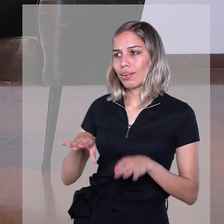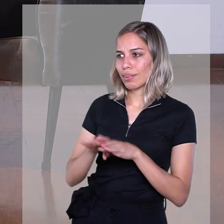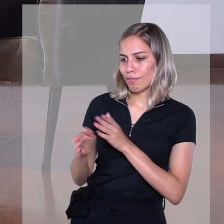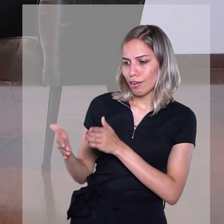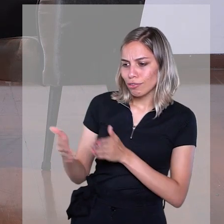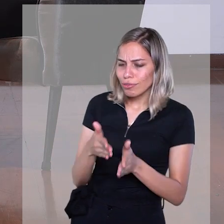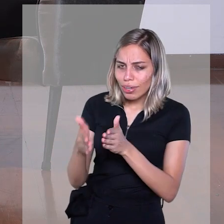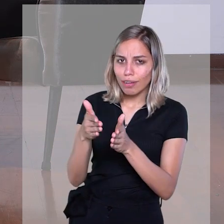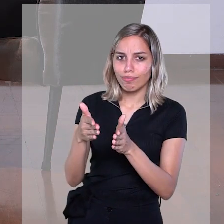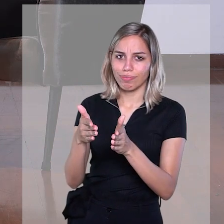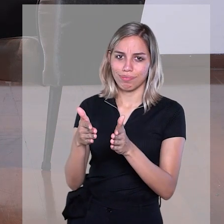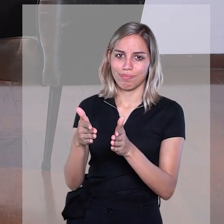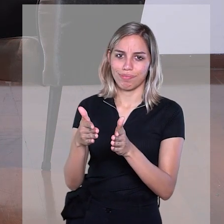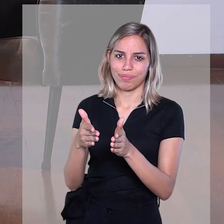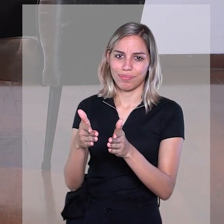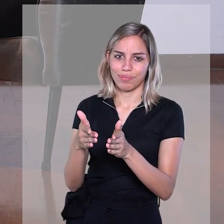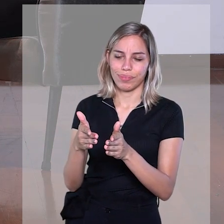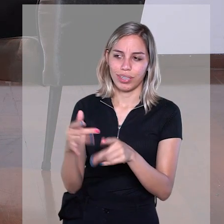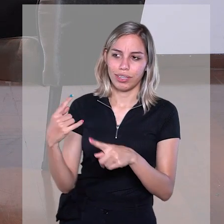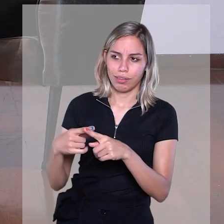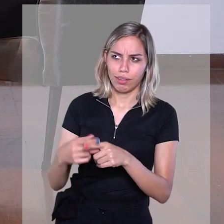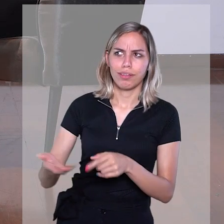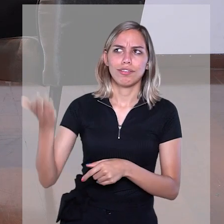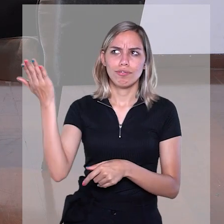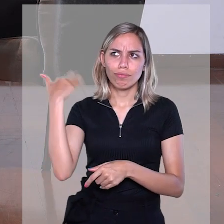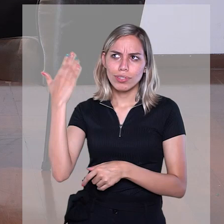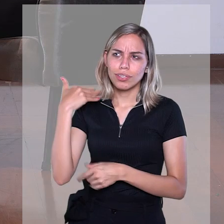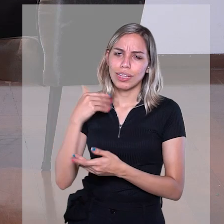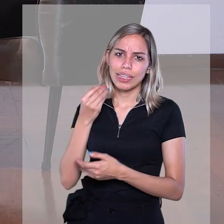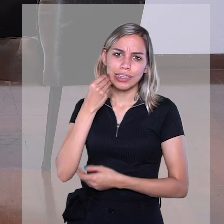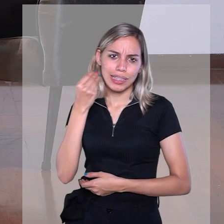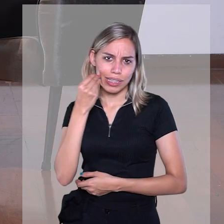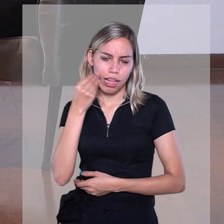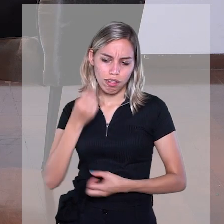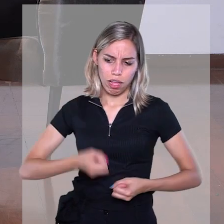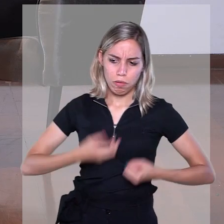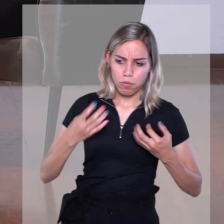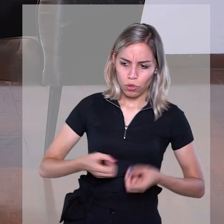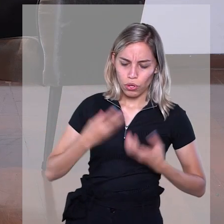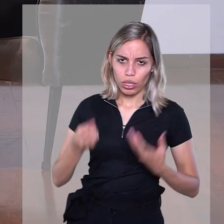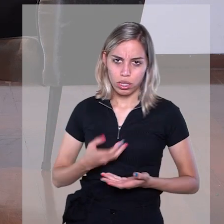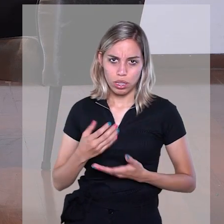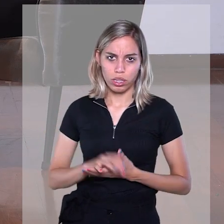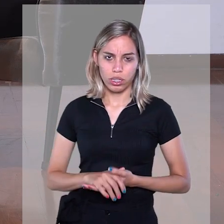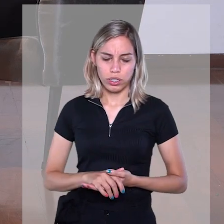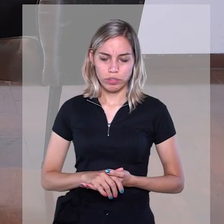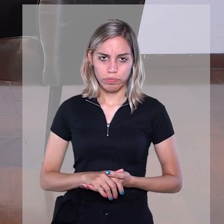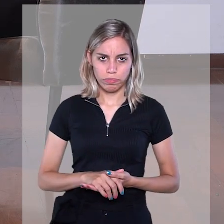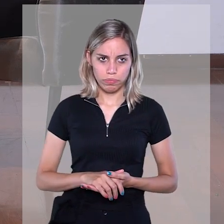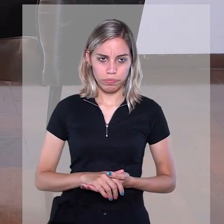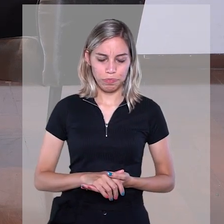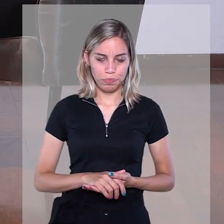caminho para aqueles primeiros anos de tentativas poéticas do Pai Delma Concreto.